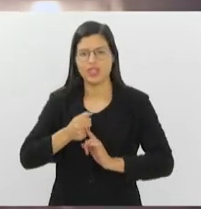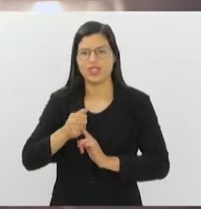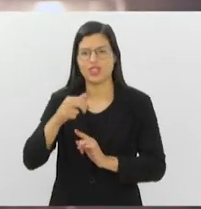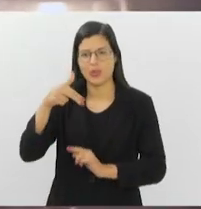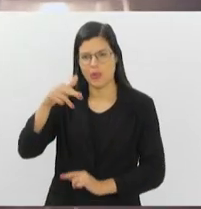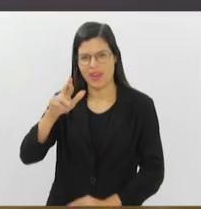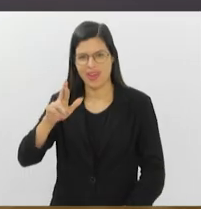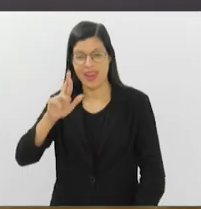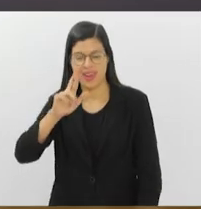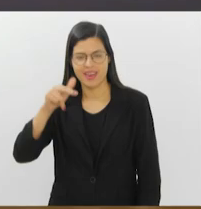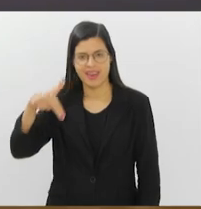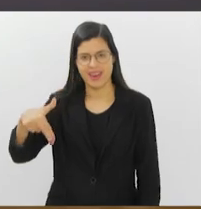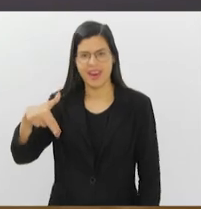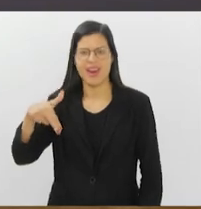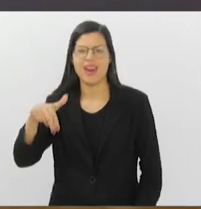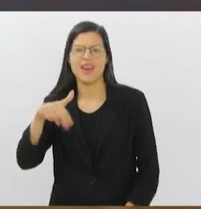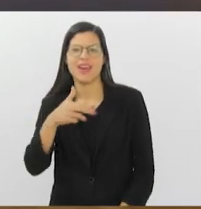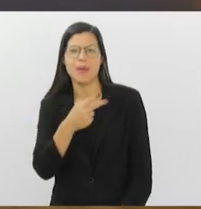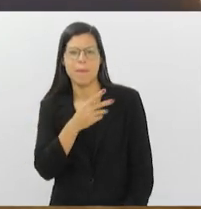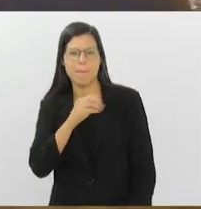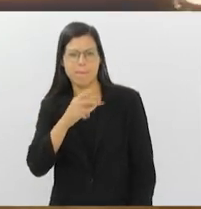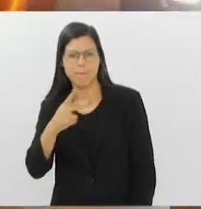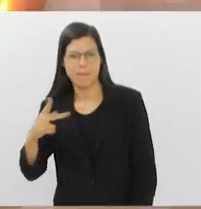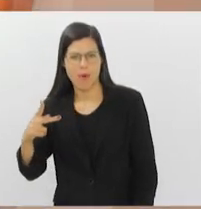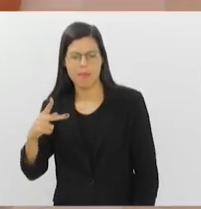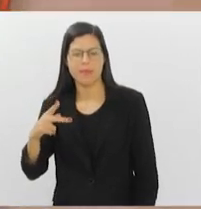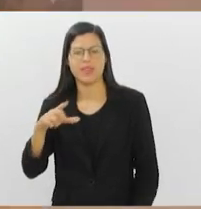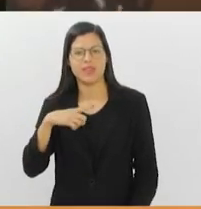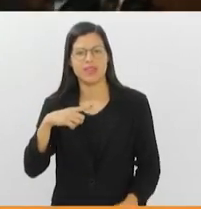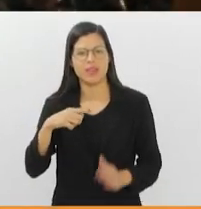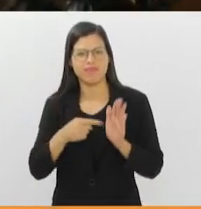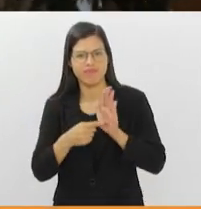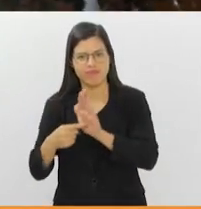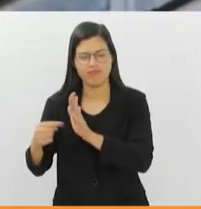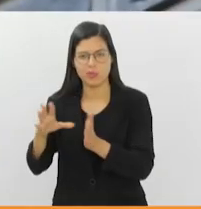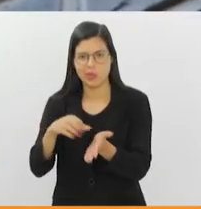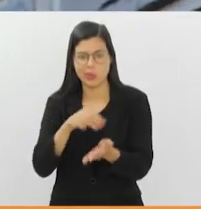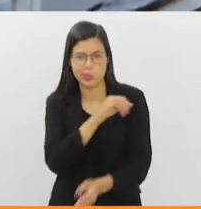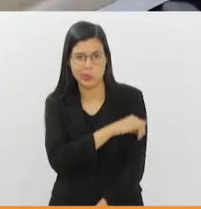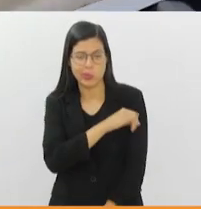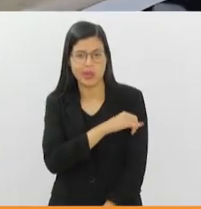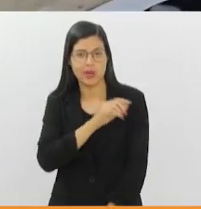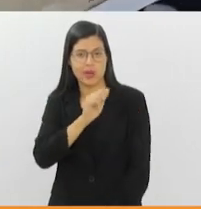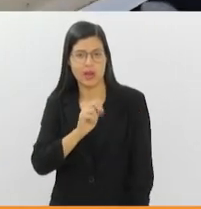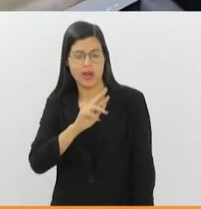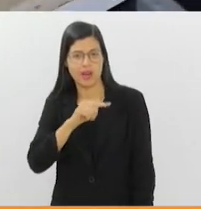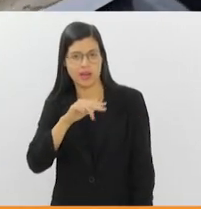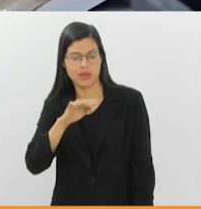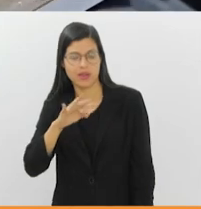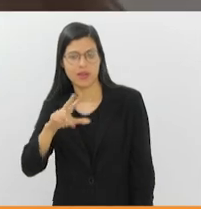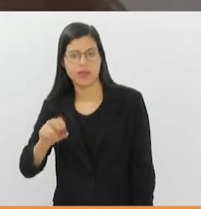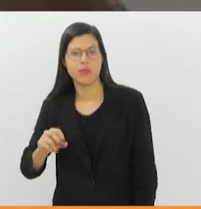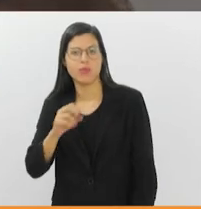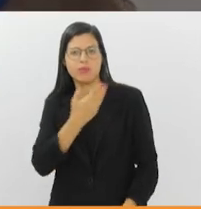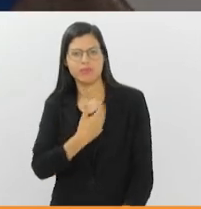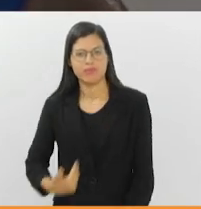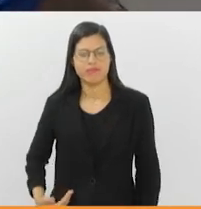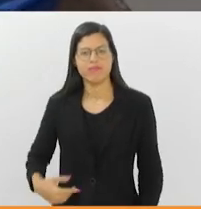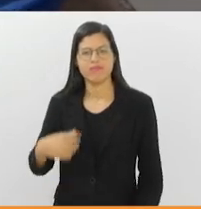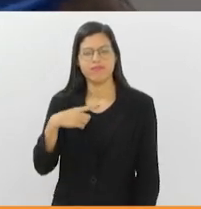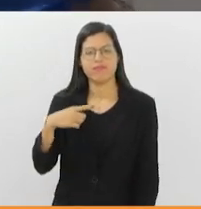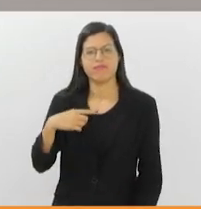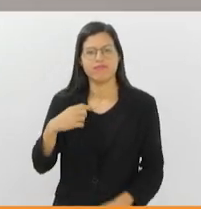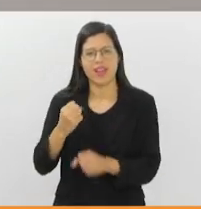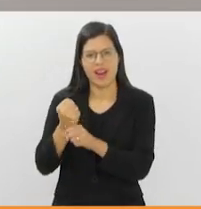pop da favela tem exposição no centro do Rio Arquivo Público do Estado celebra 93 anos com semana de